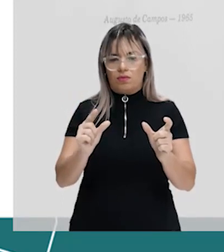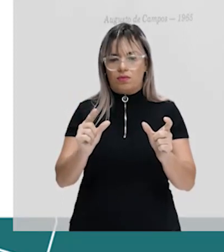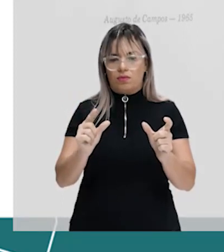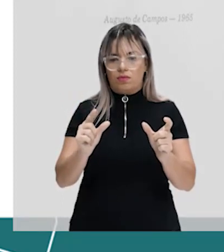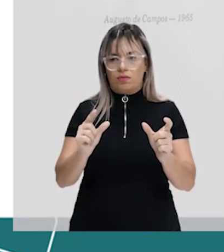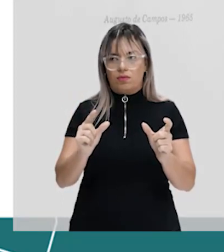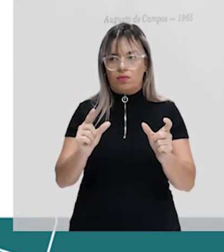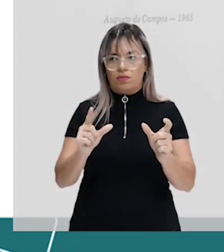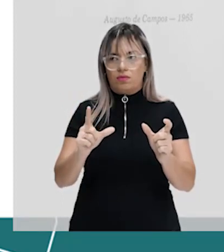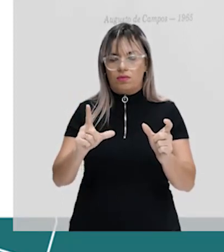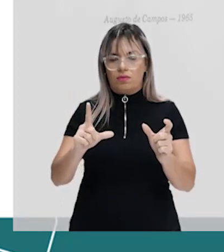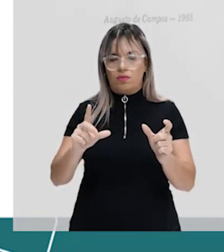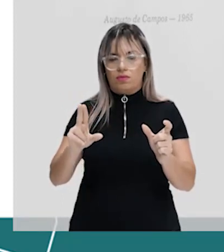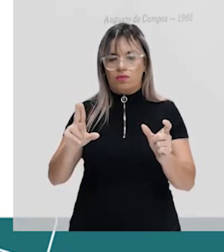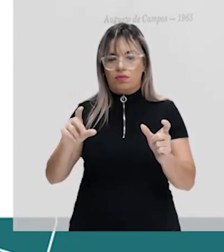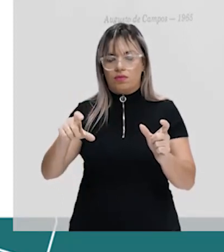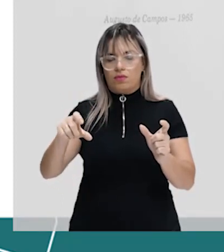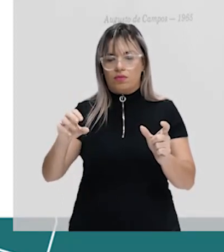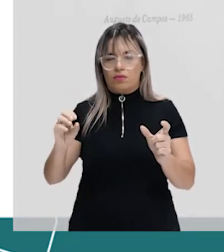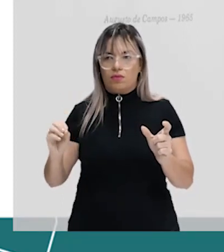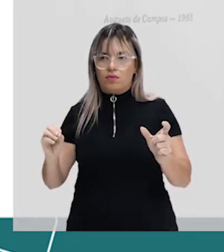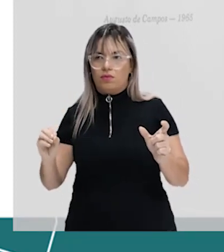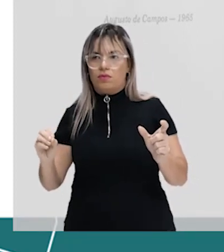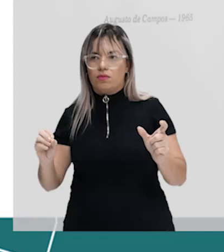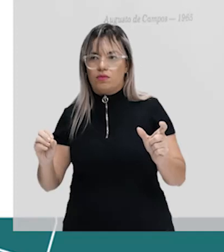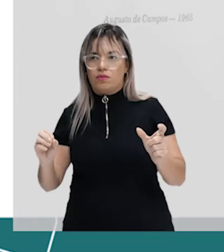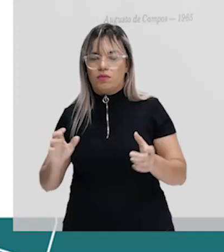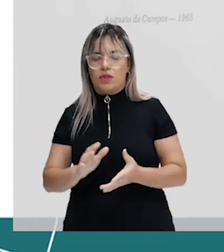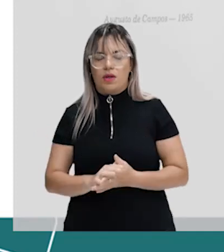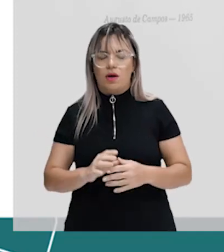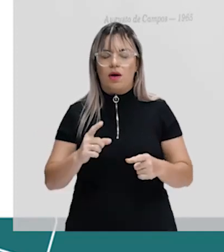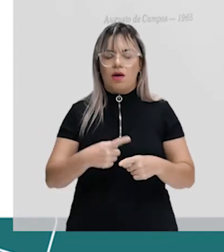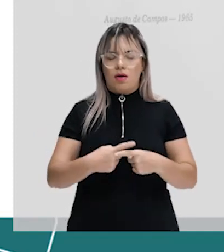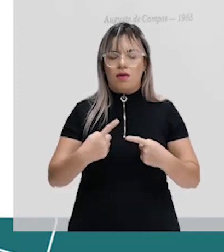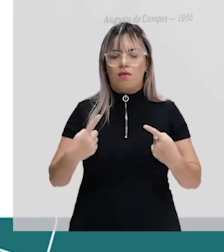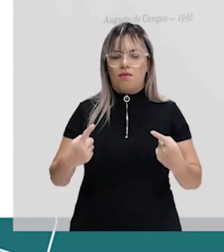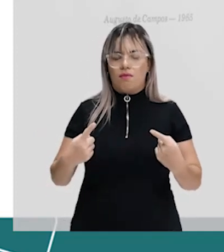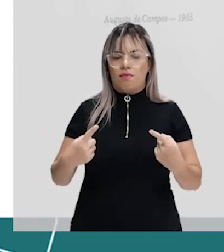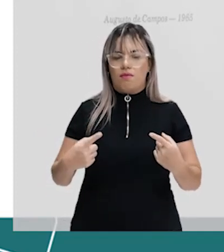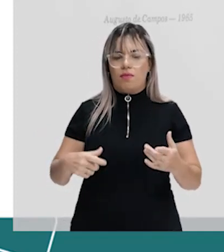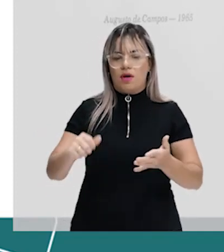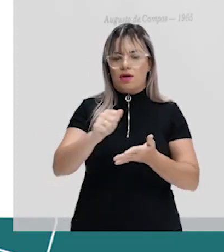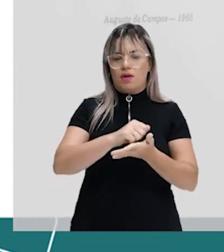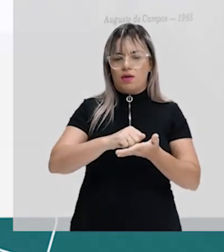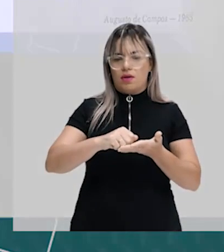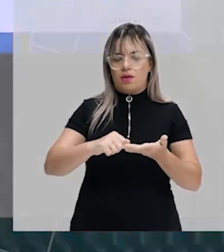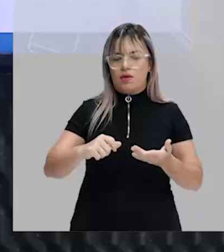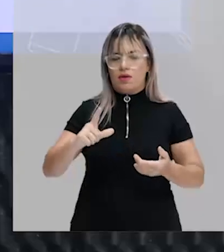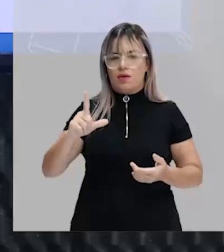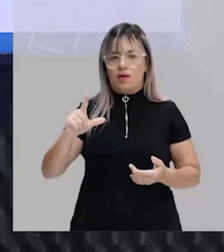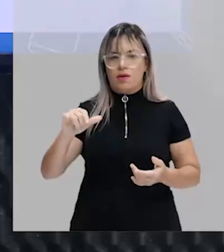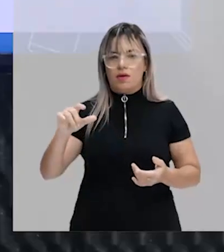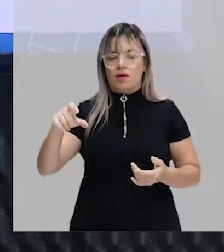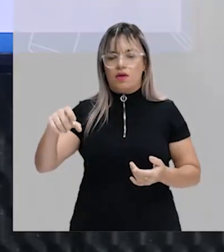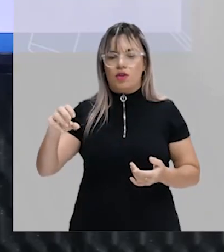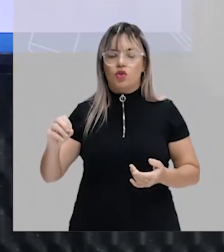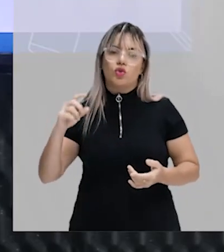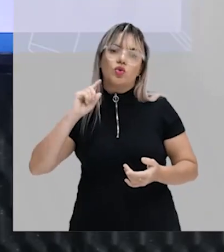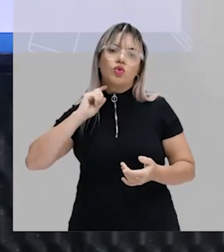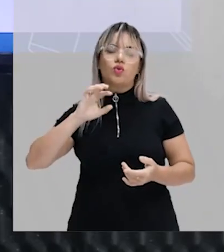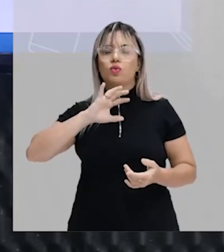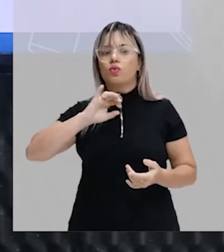luxo, luxo, luxo, luxo, luxo, luxo, luxo, luxo. Vai dar o quê? Lixo. Como se o lixo fosse o resultado do luxo.